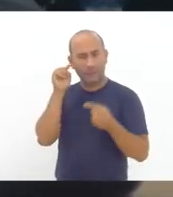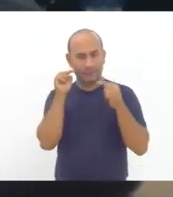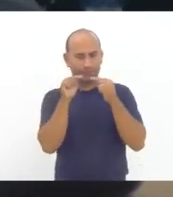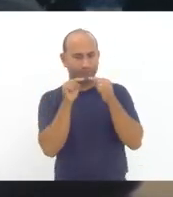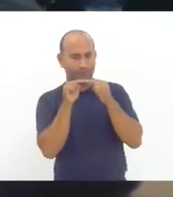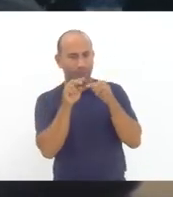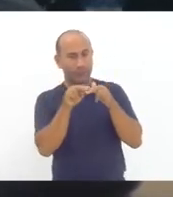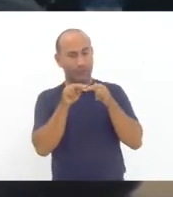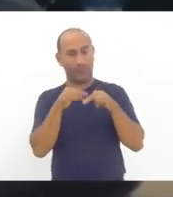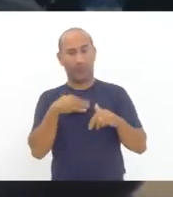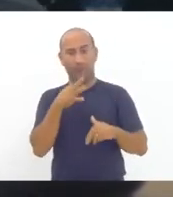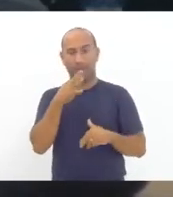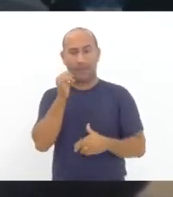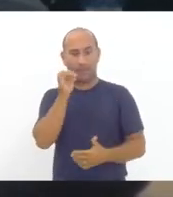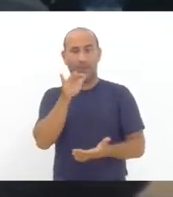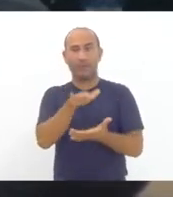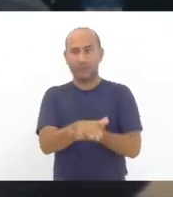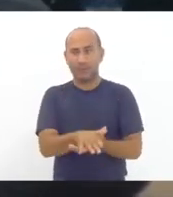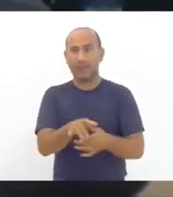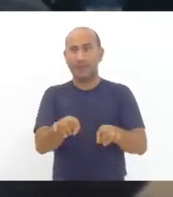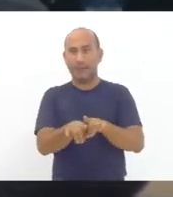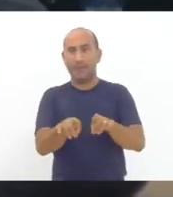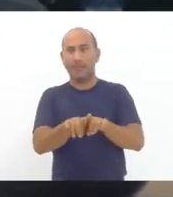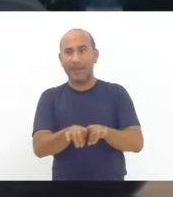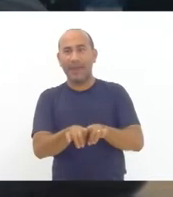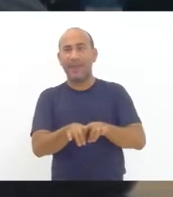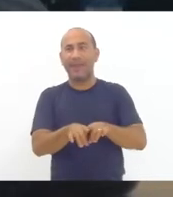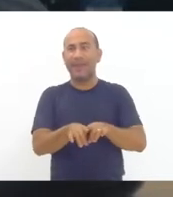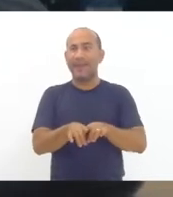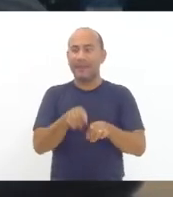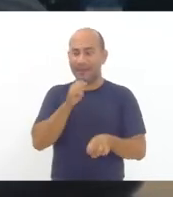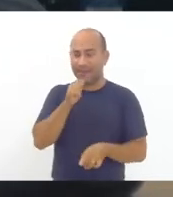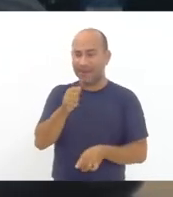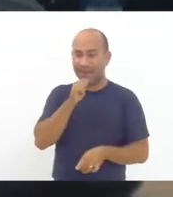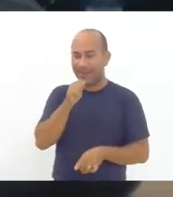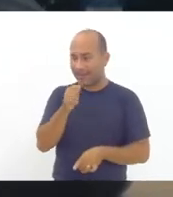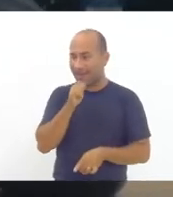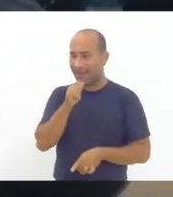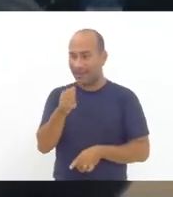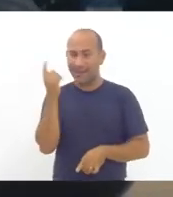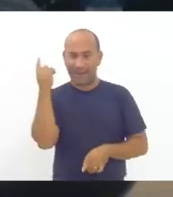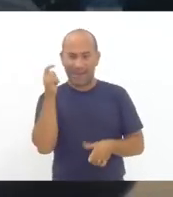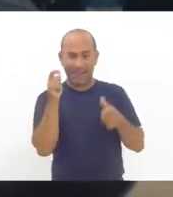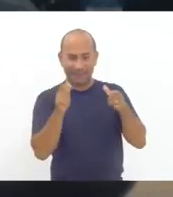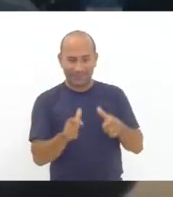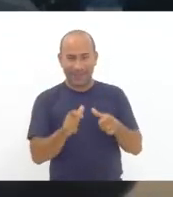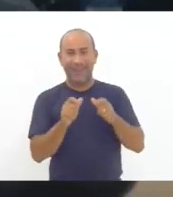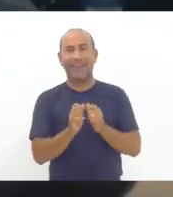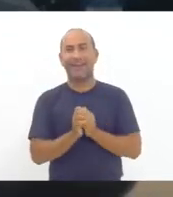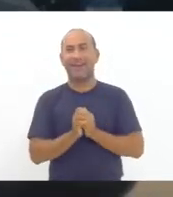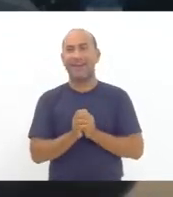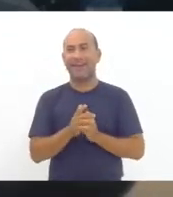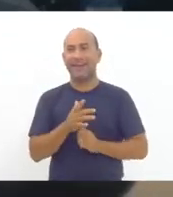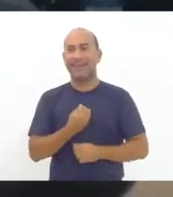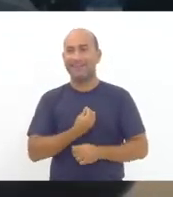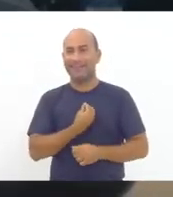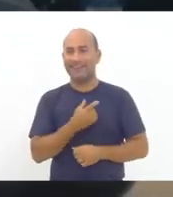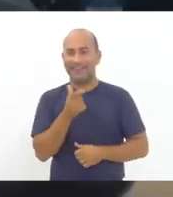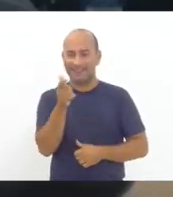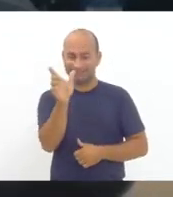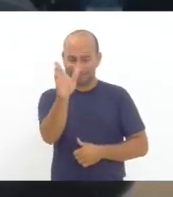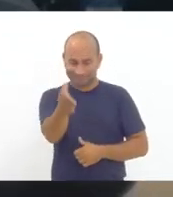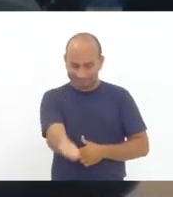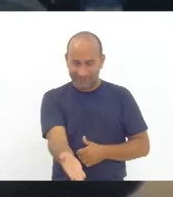porque eu conheci a minha esposa que é jornalista de rádio minha entrevistando também lá na Câmara a Sara que tá aqui na frente né